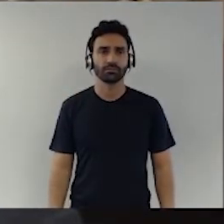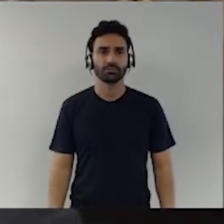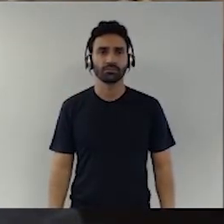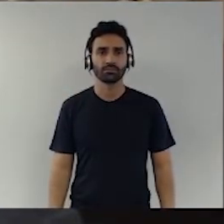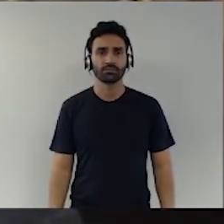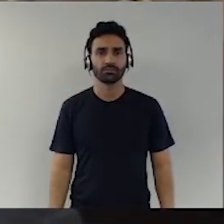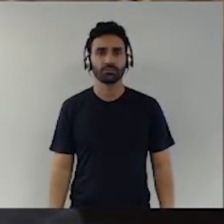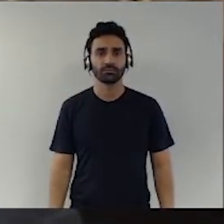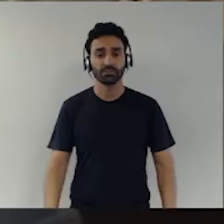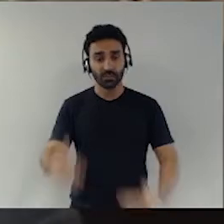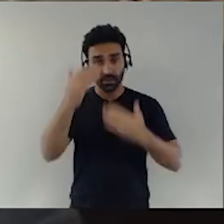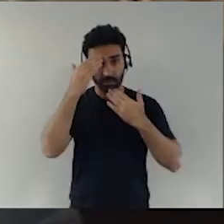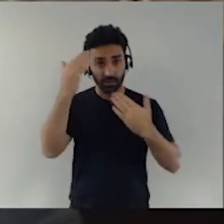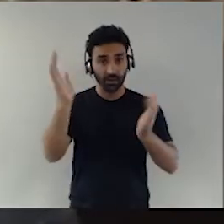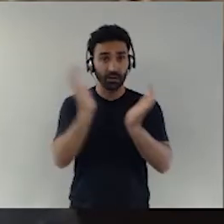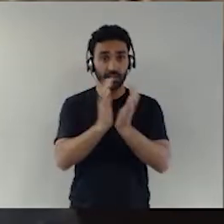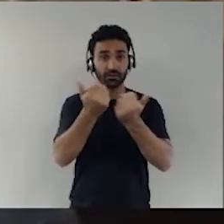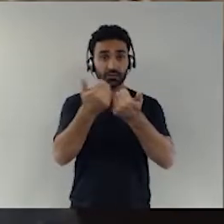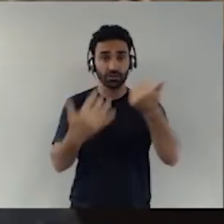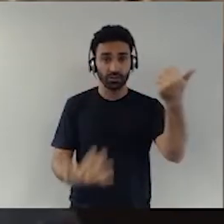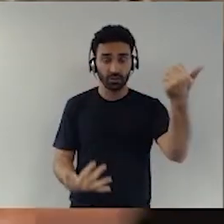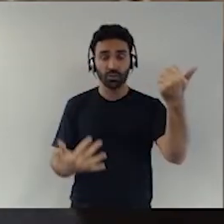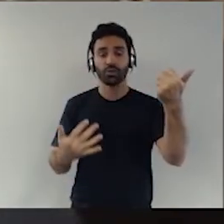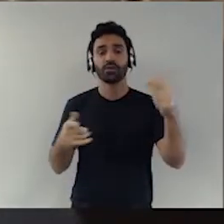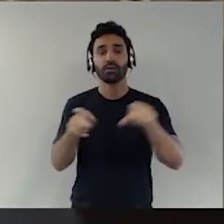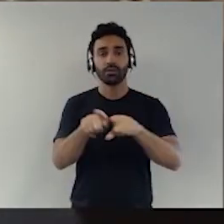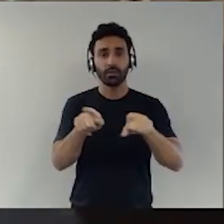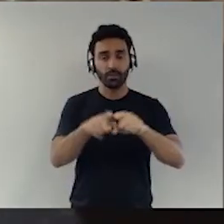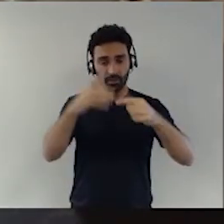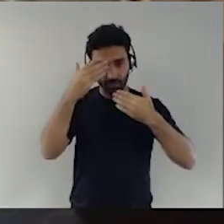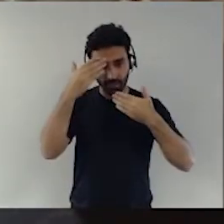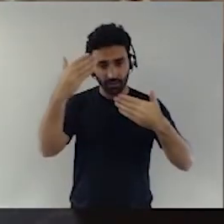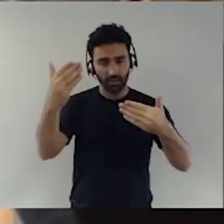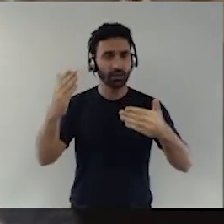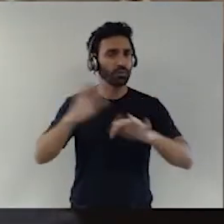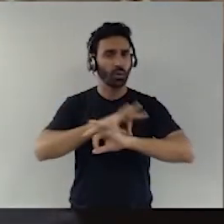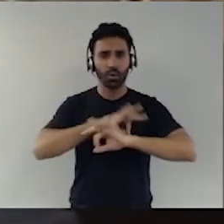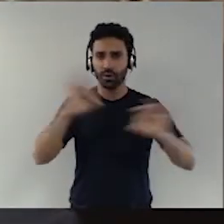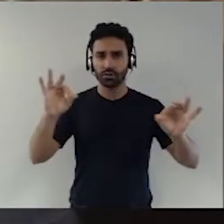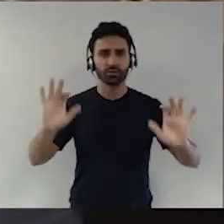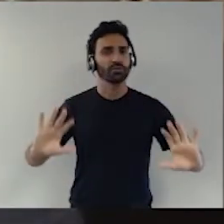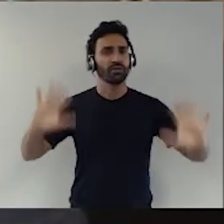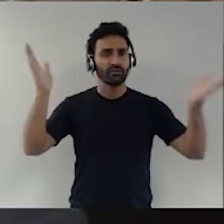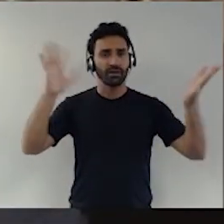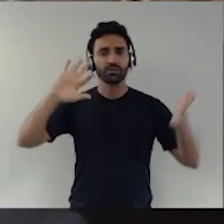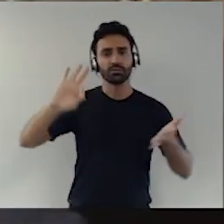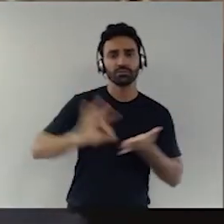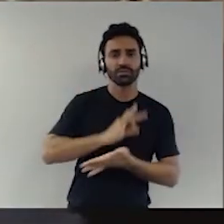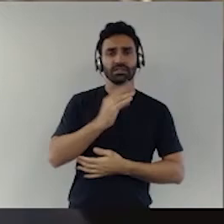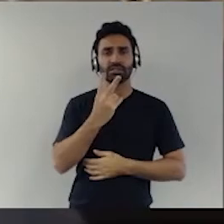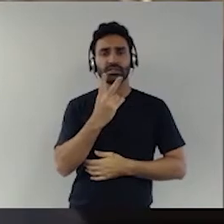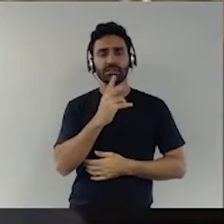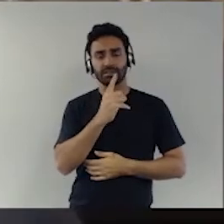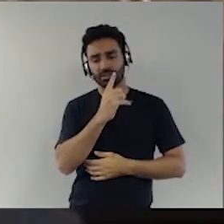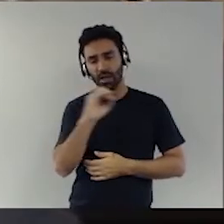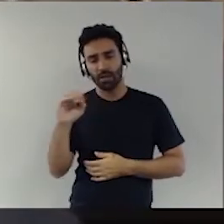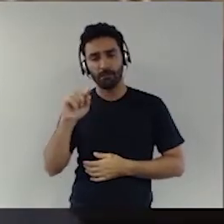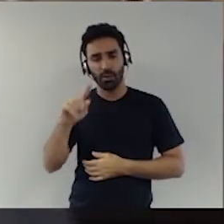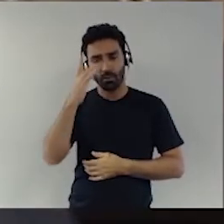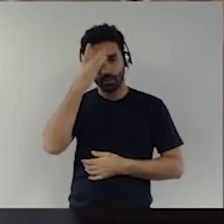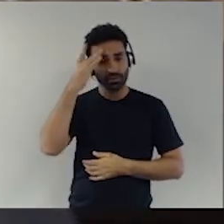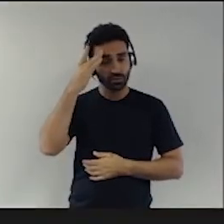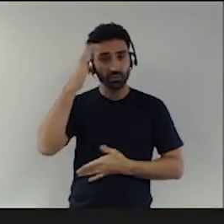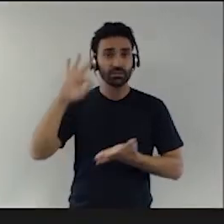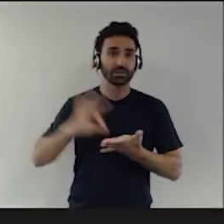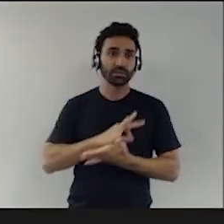Agradecer a diretoria, né, agradecer a esse excelente evento, temos mais de 100 mil inscritos, né, doutora Sandra, e fico